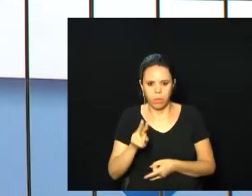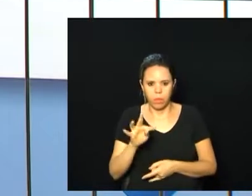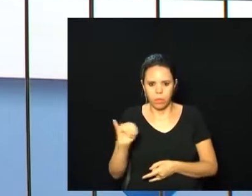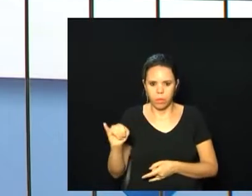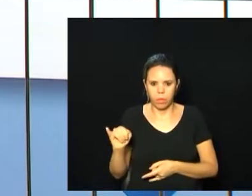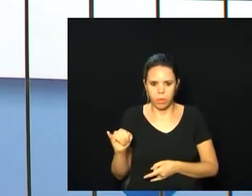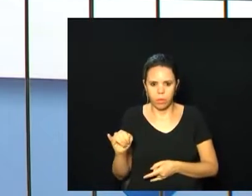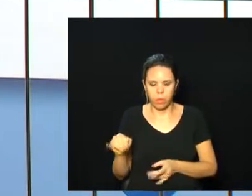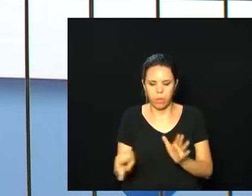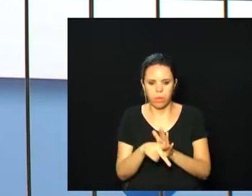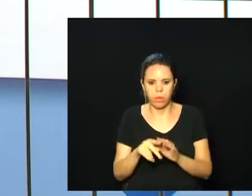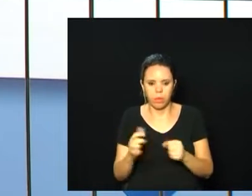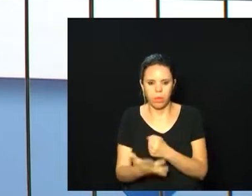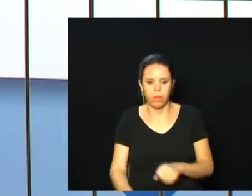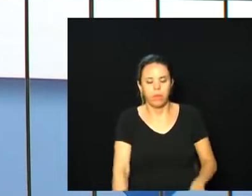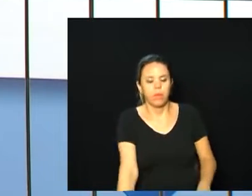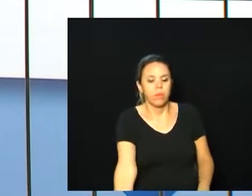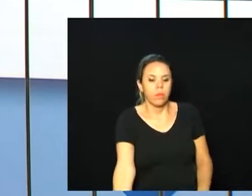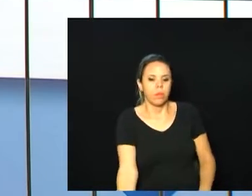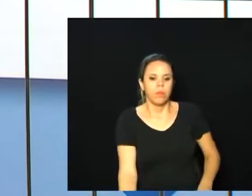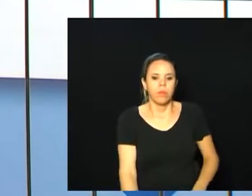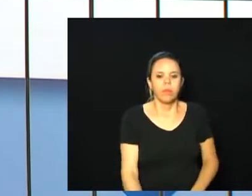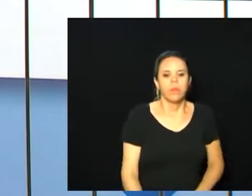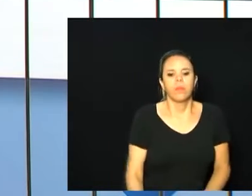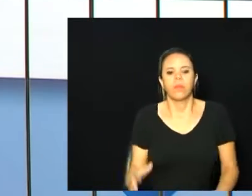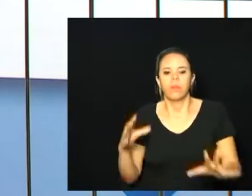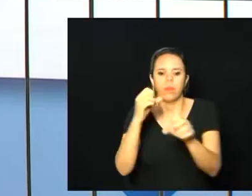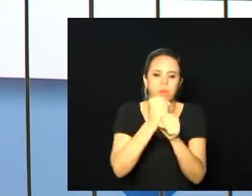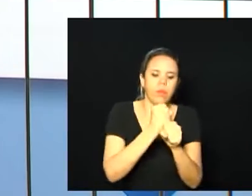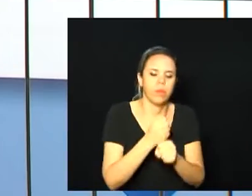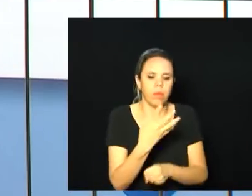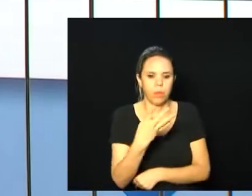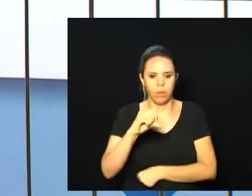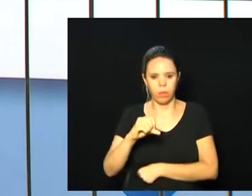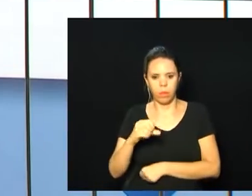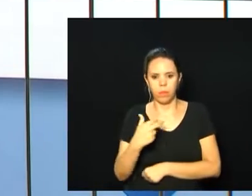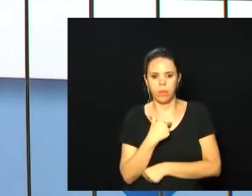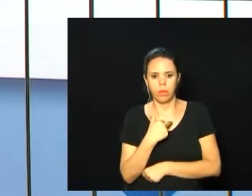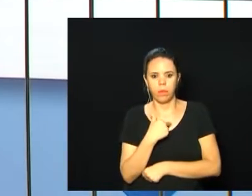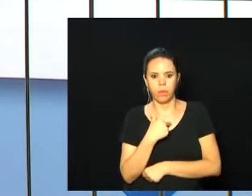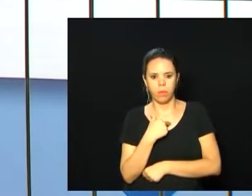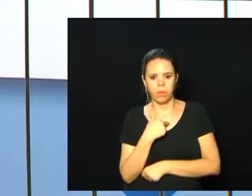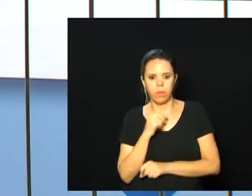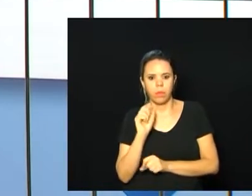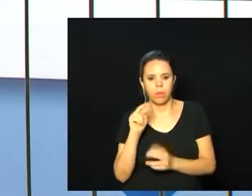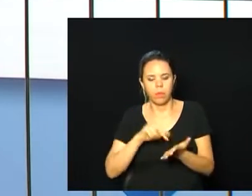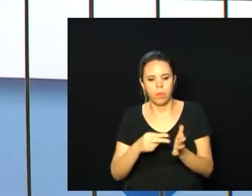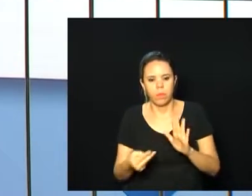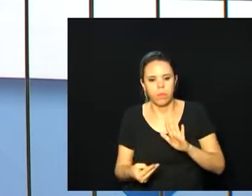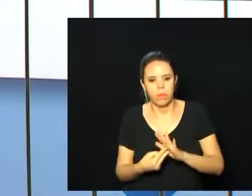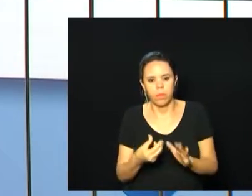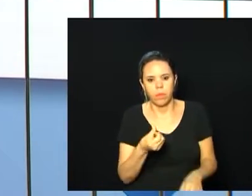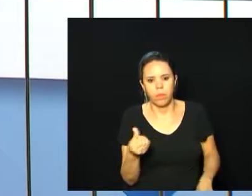UTIs exclusivos para a Covid-19. Deste total, 49 estão ocupados, o que corresponde a